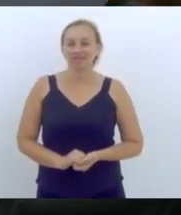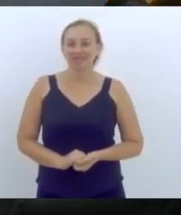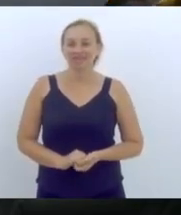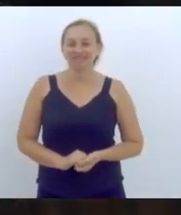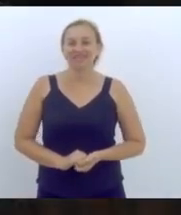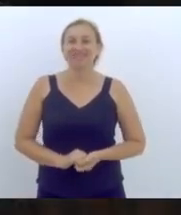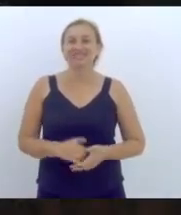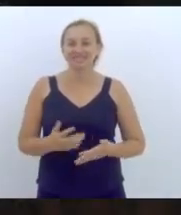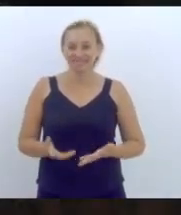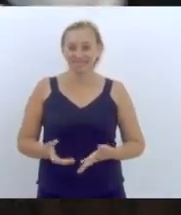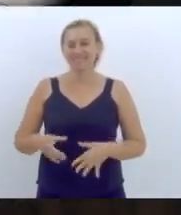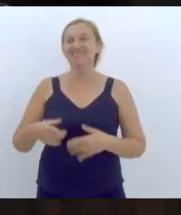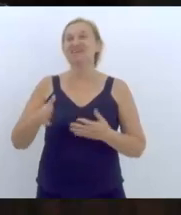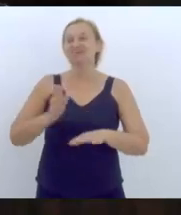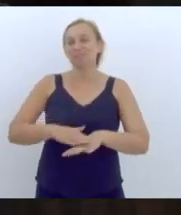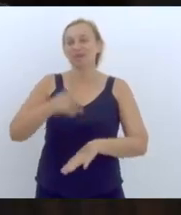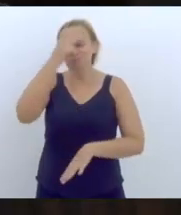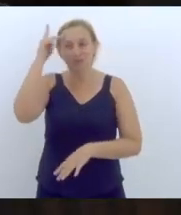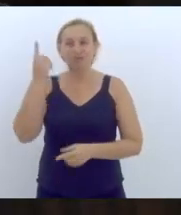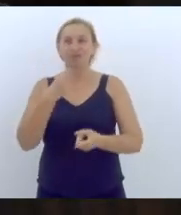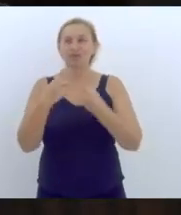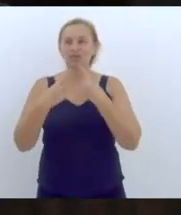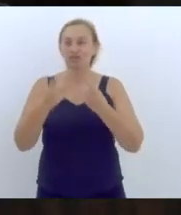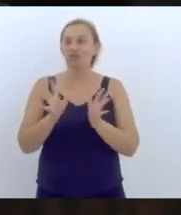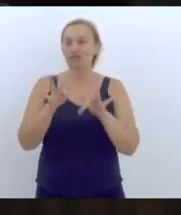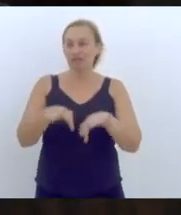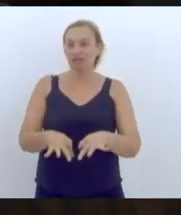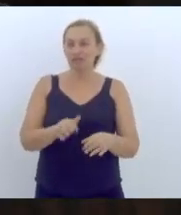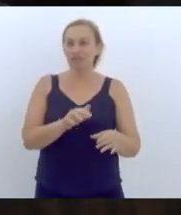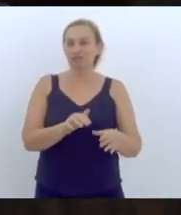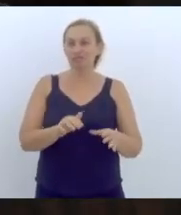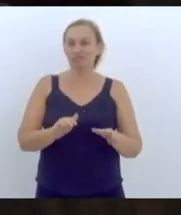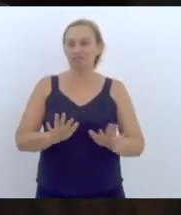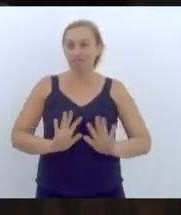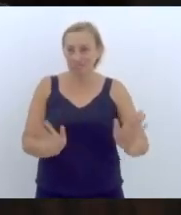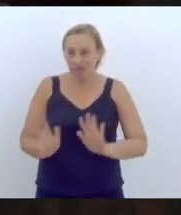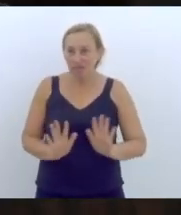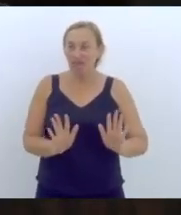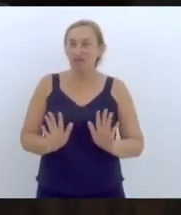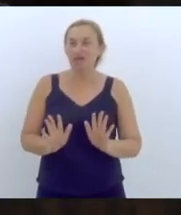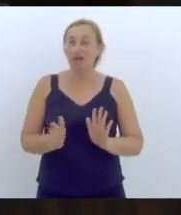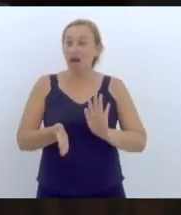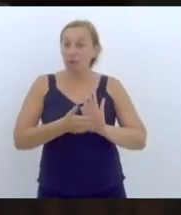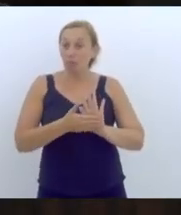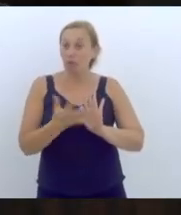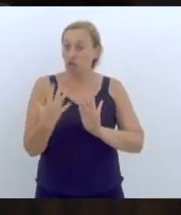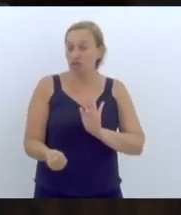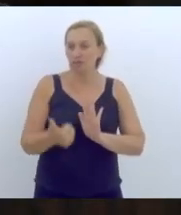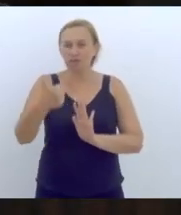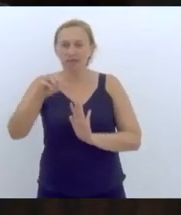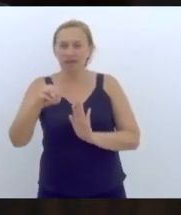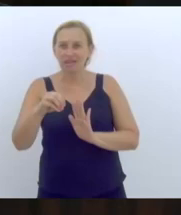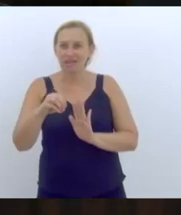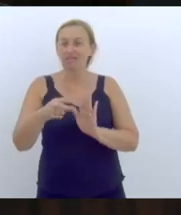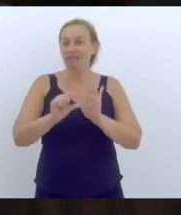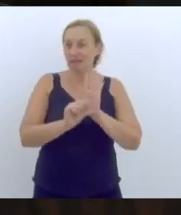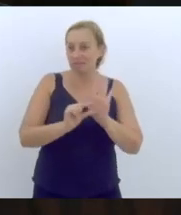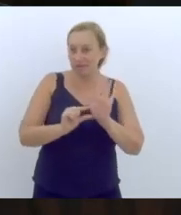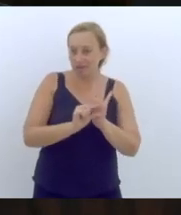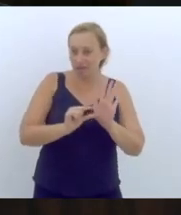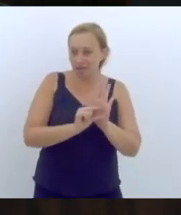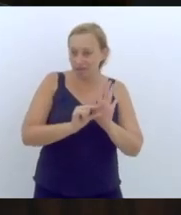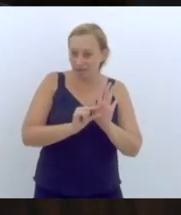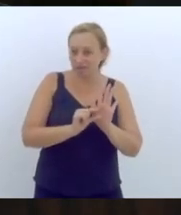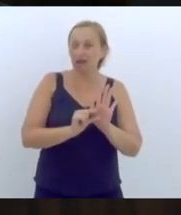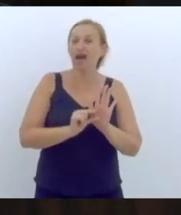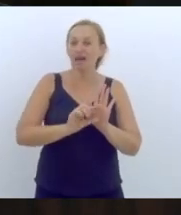Não havendo mais quem queira discutir, encerrada a discussão. A presente proposta recebeu 10 emendas e